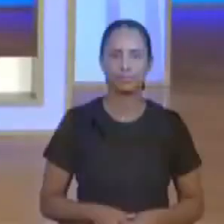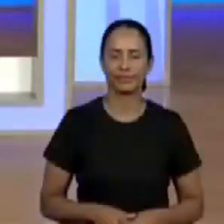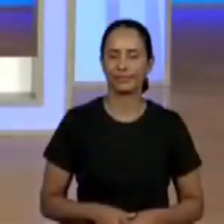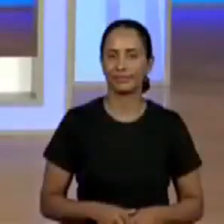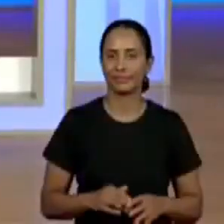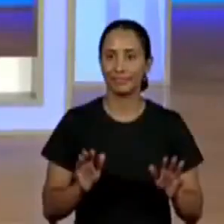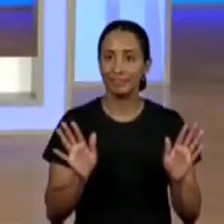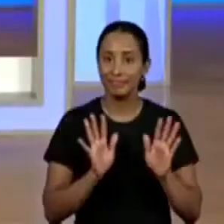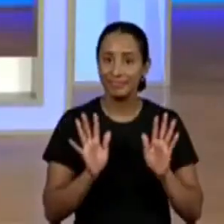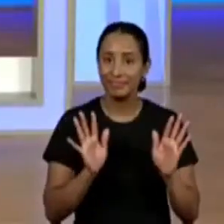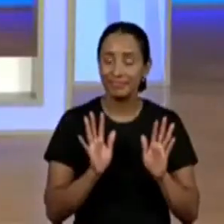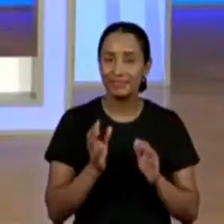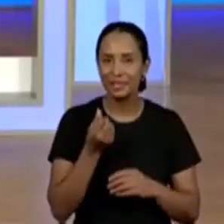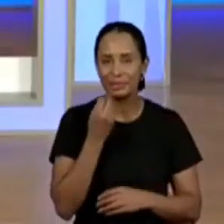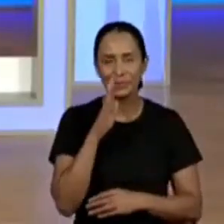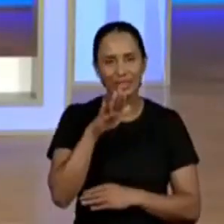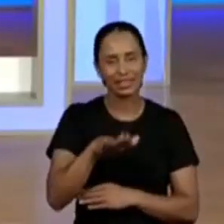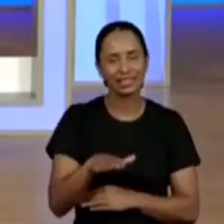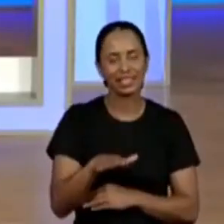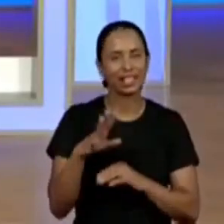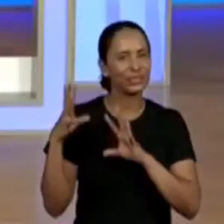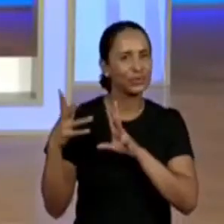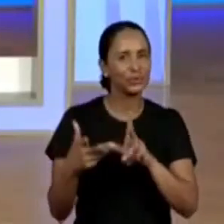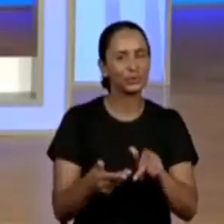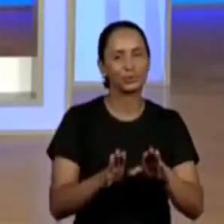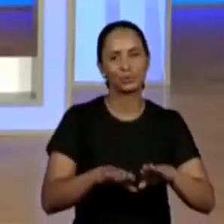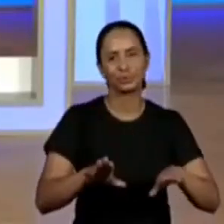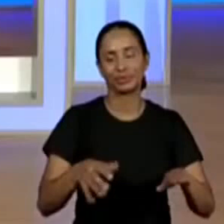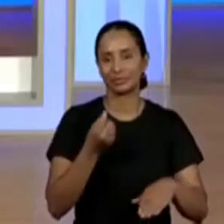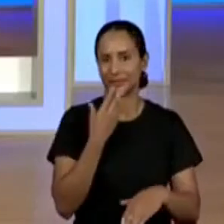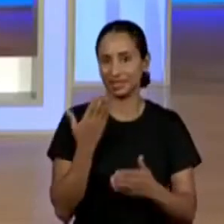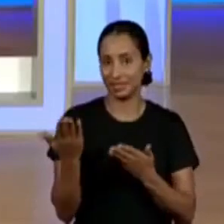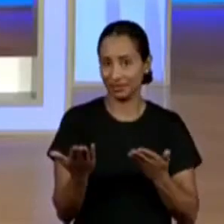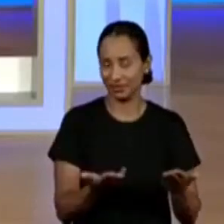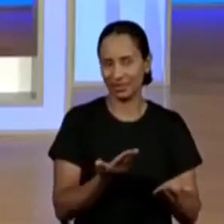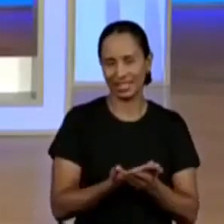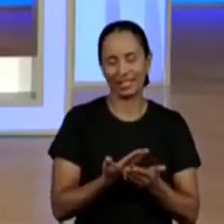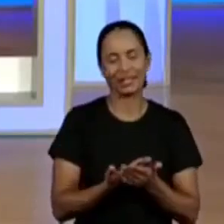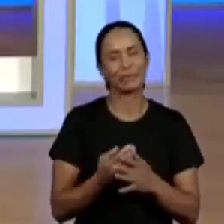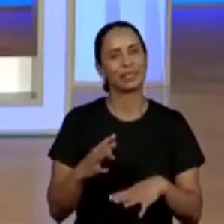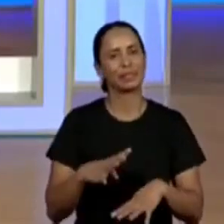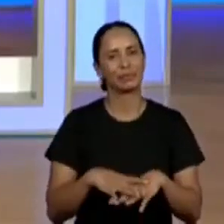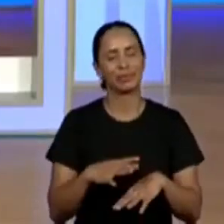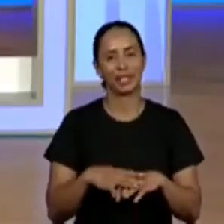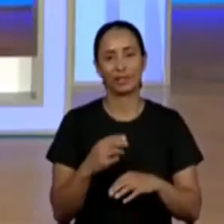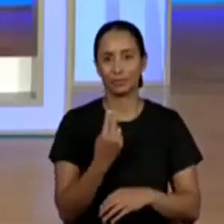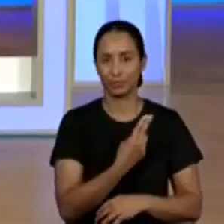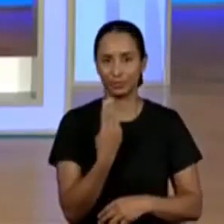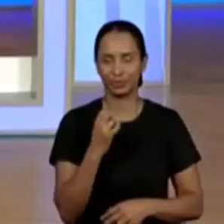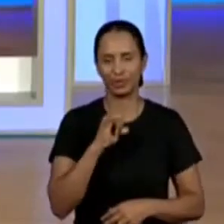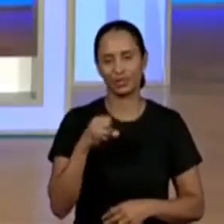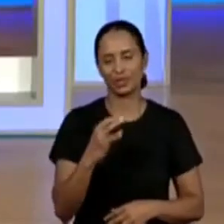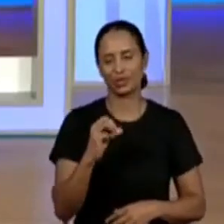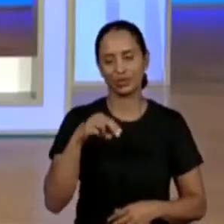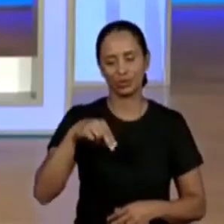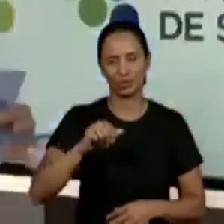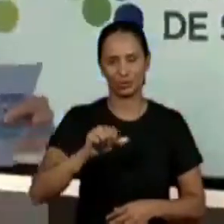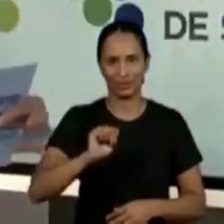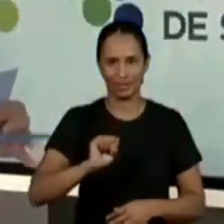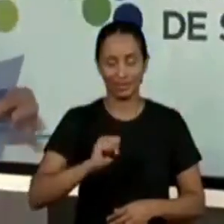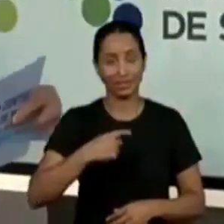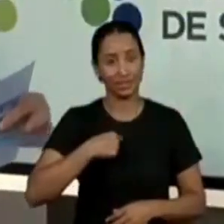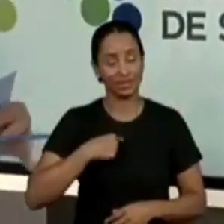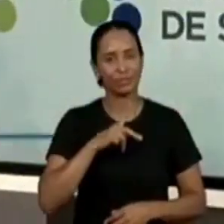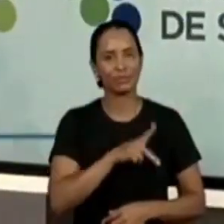Olá, boa tarde. Sejam todos bem-vindos para mais uma aula de matemática. Meu nome é Jonas, vou ser o professor de vocês aqui hoje. E hoje